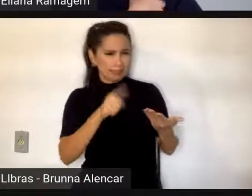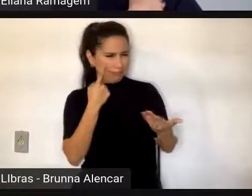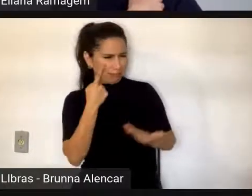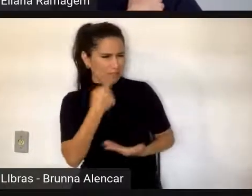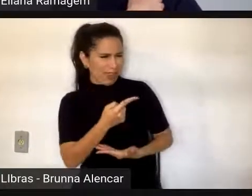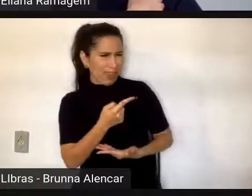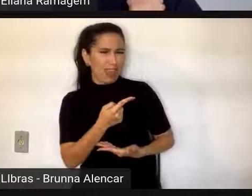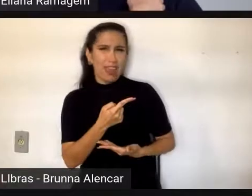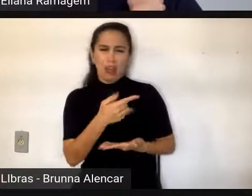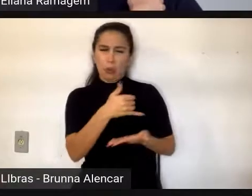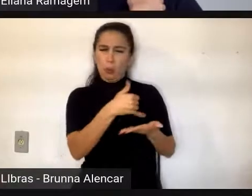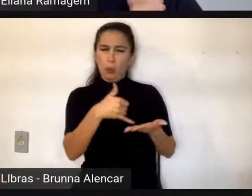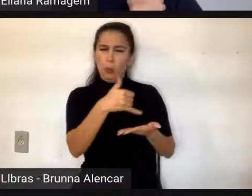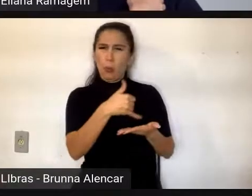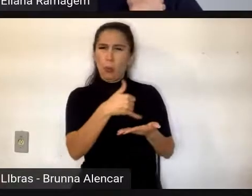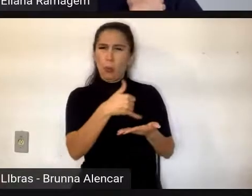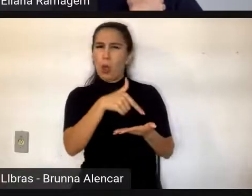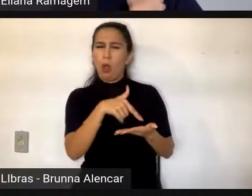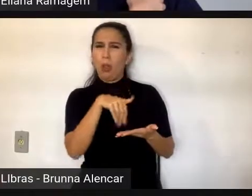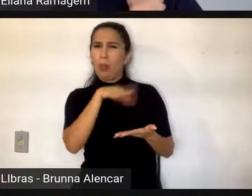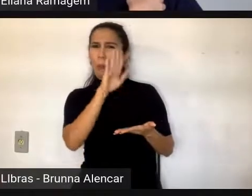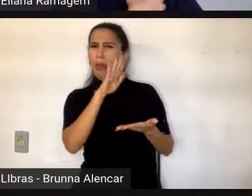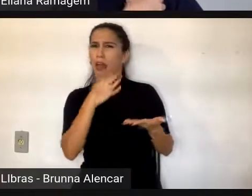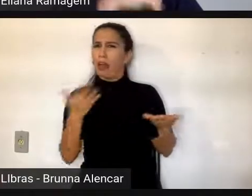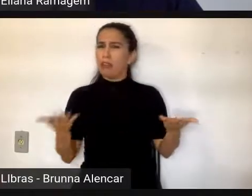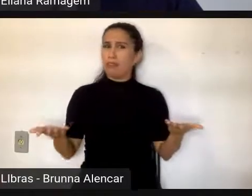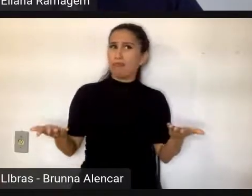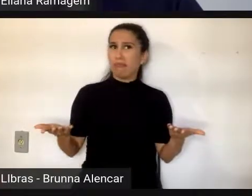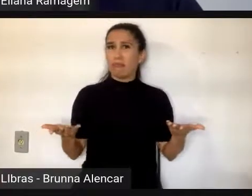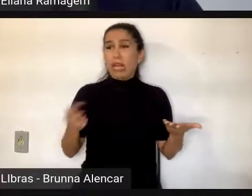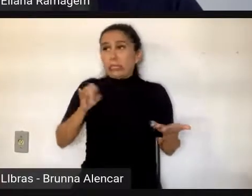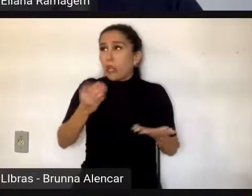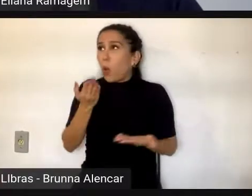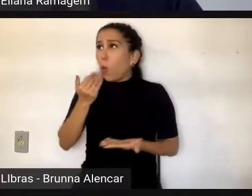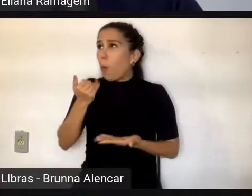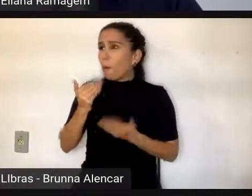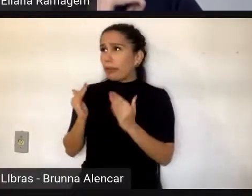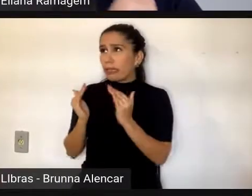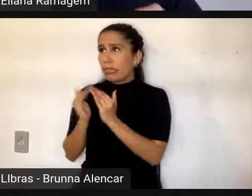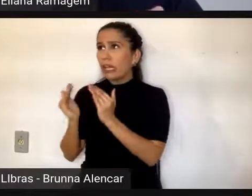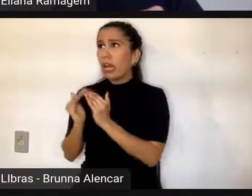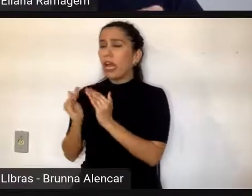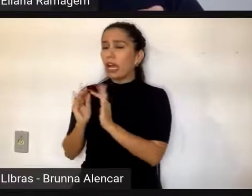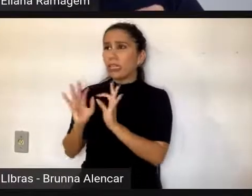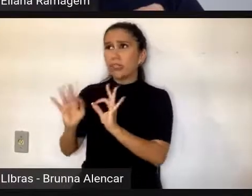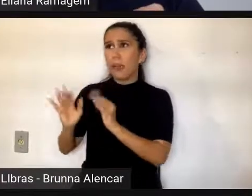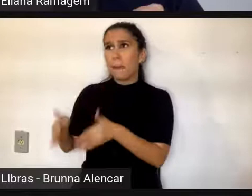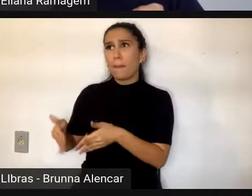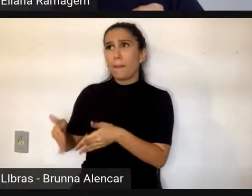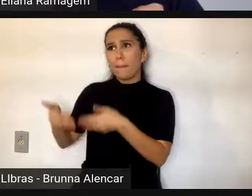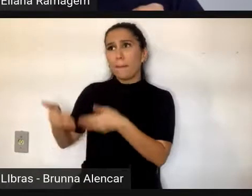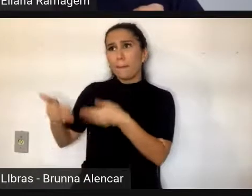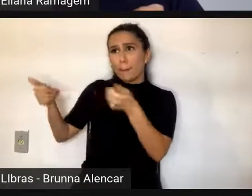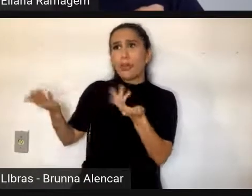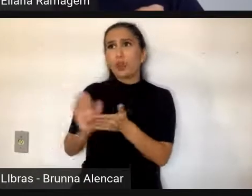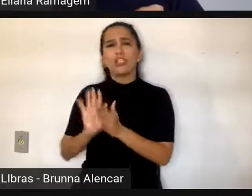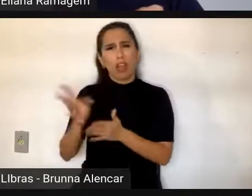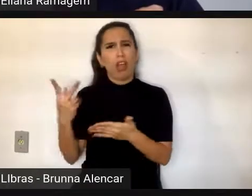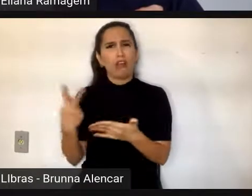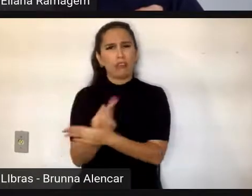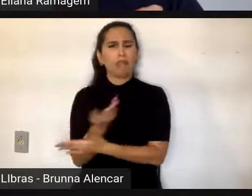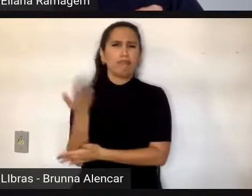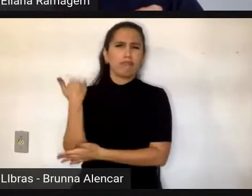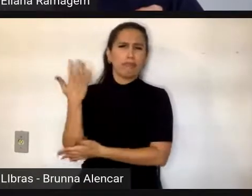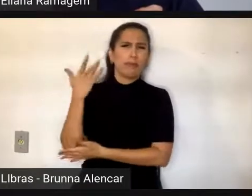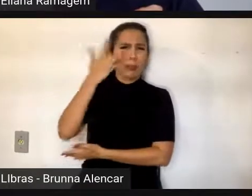do que eu normalmente comeria, né? Se eu estivesse comendo em casa, ou como aconteceu com muita gente também,